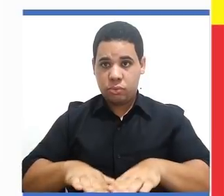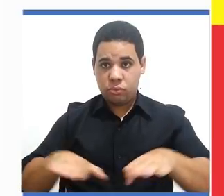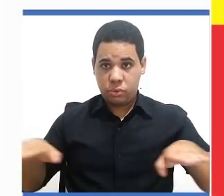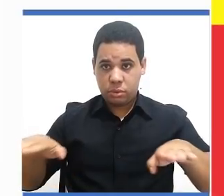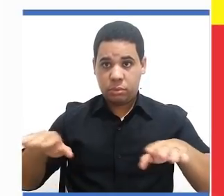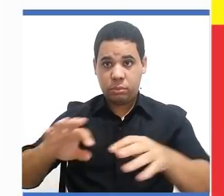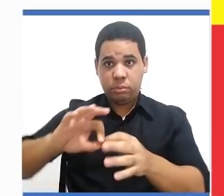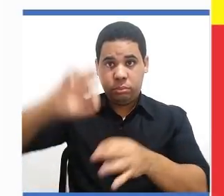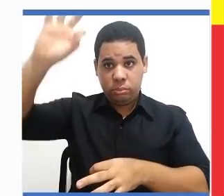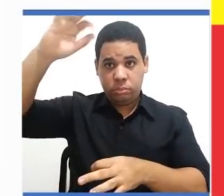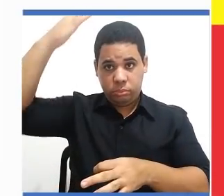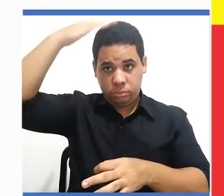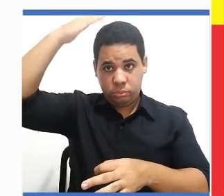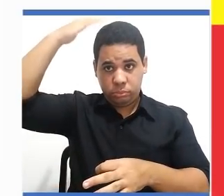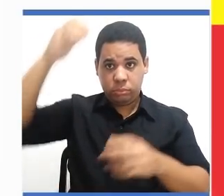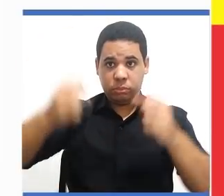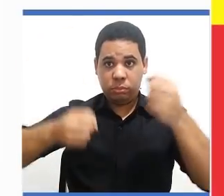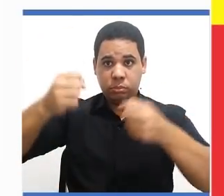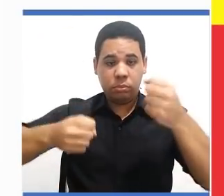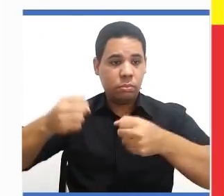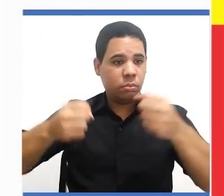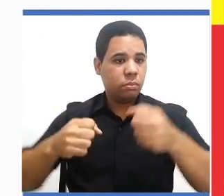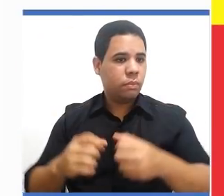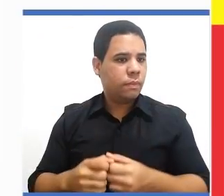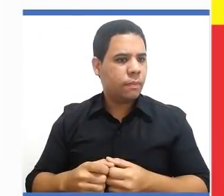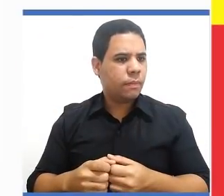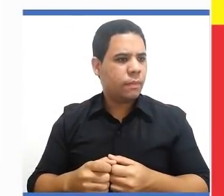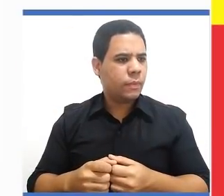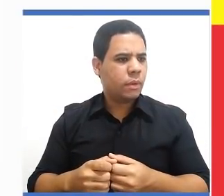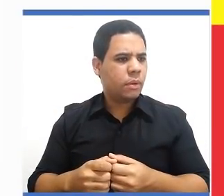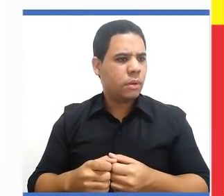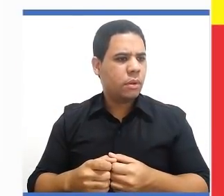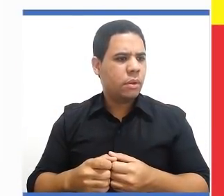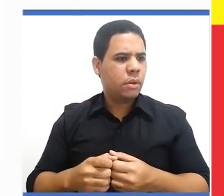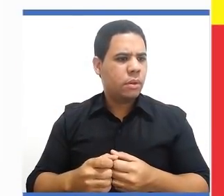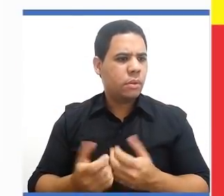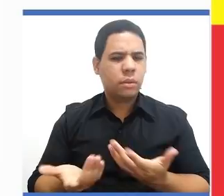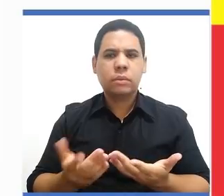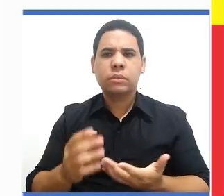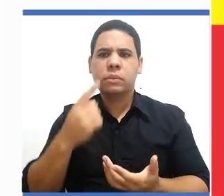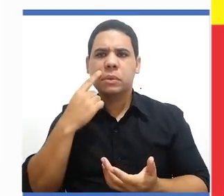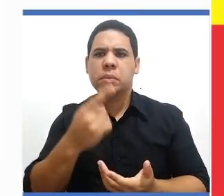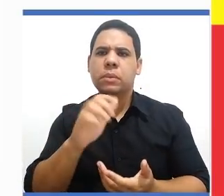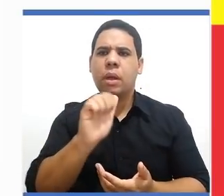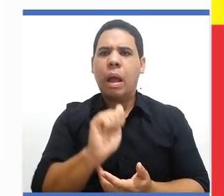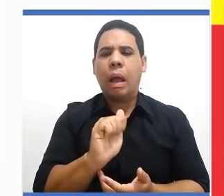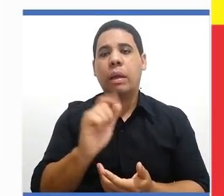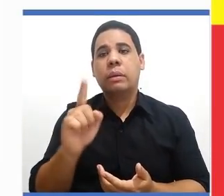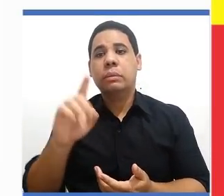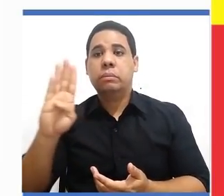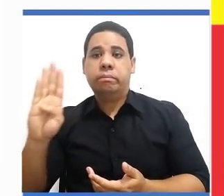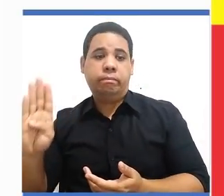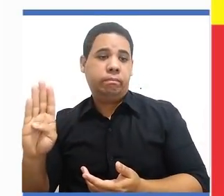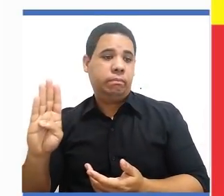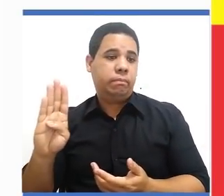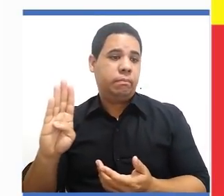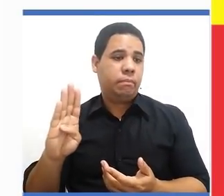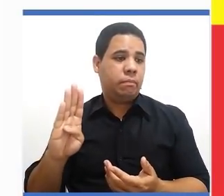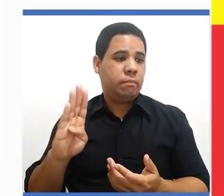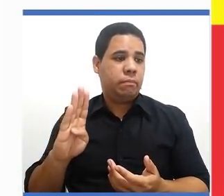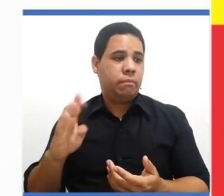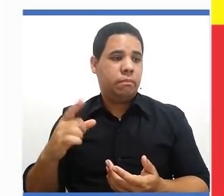piloto. Ao optar pelas medidas A e B em metros, obtém-se respectivamente. Então, ó, veja